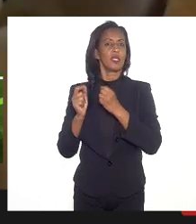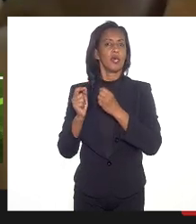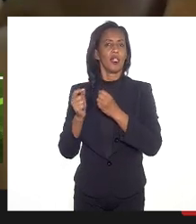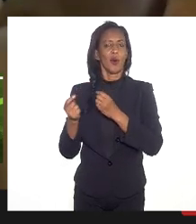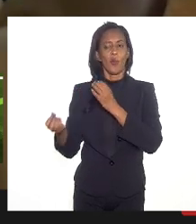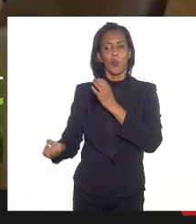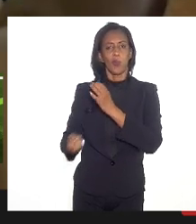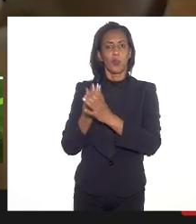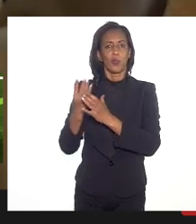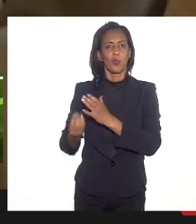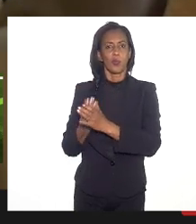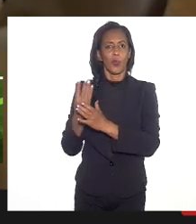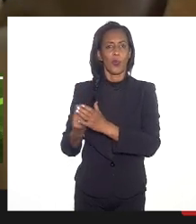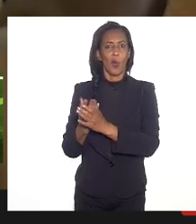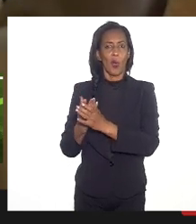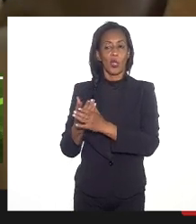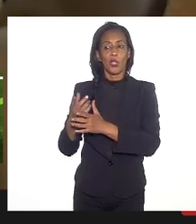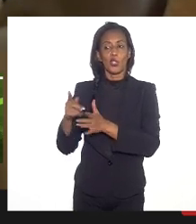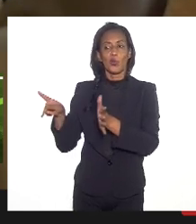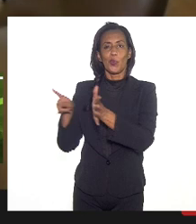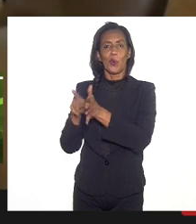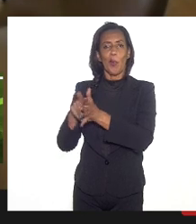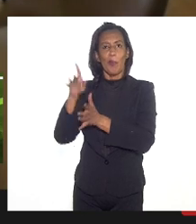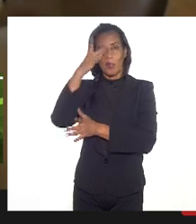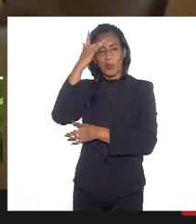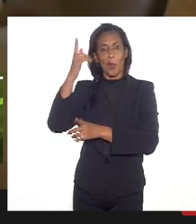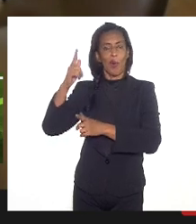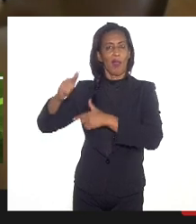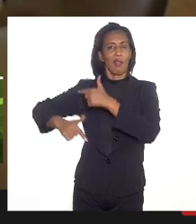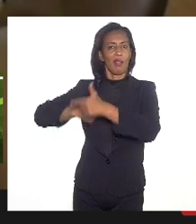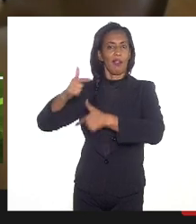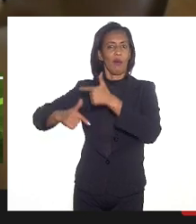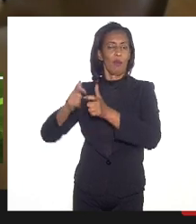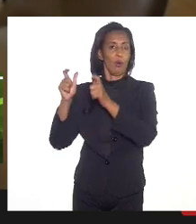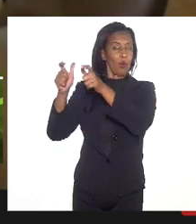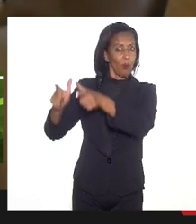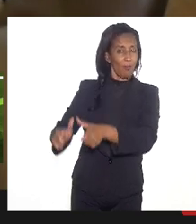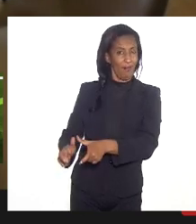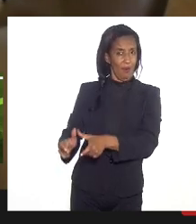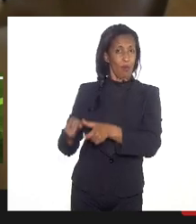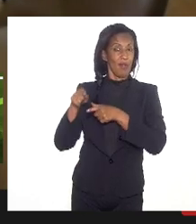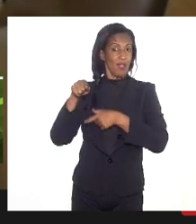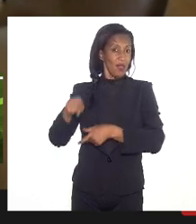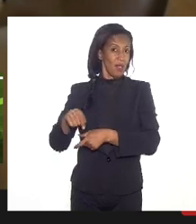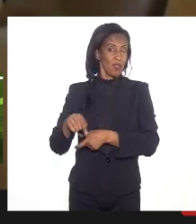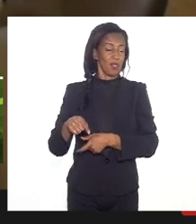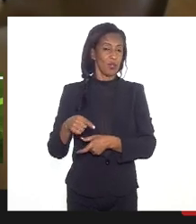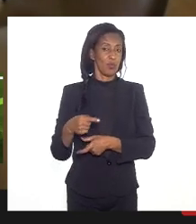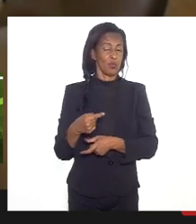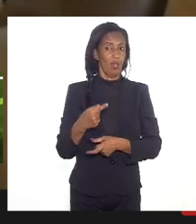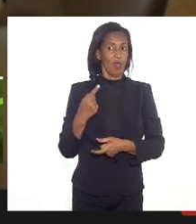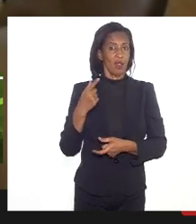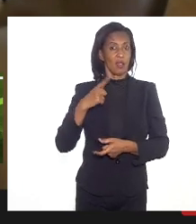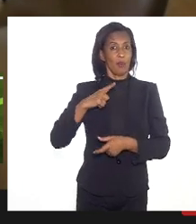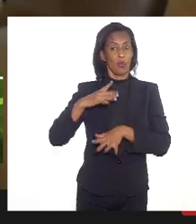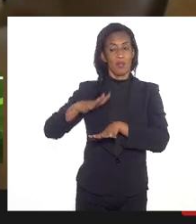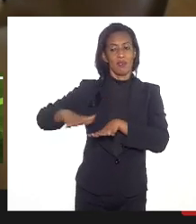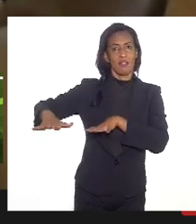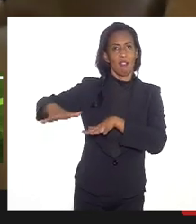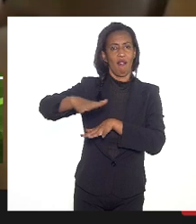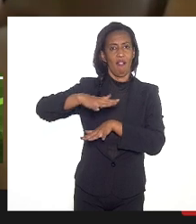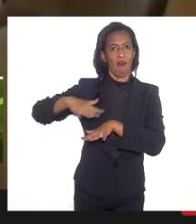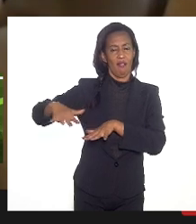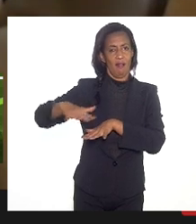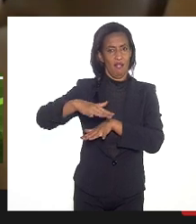de produtores locais. E eu acho que isso passa muito por essa área